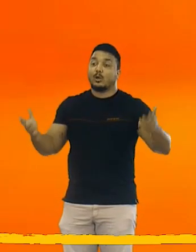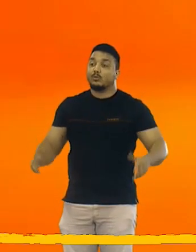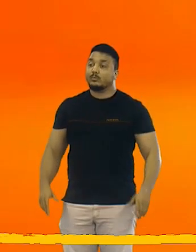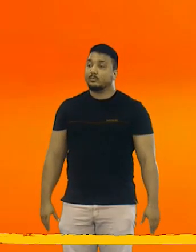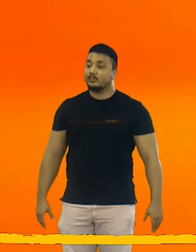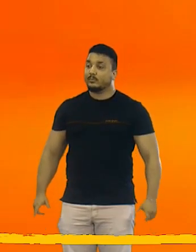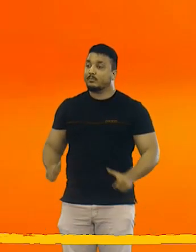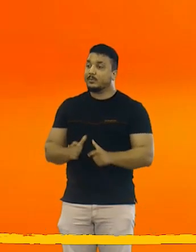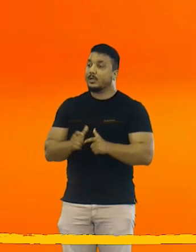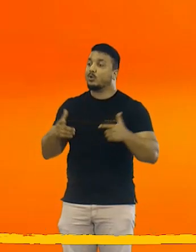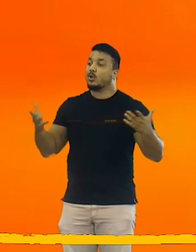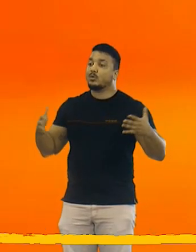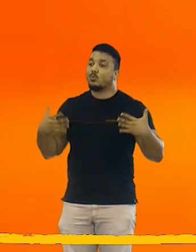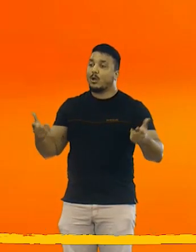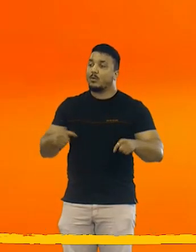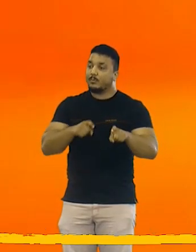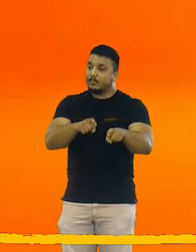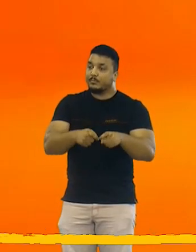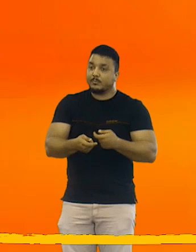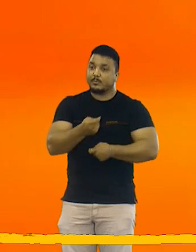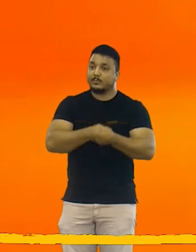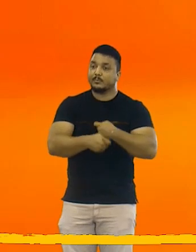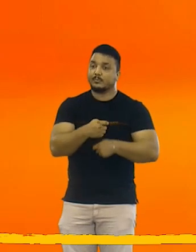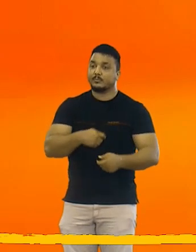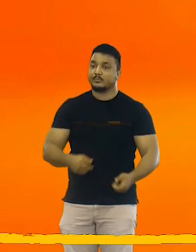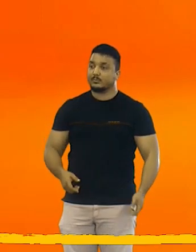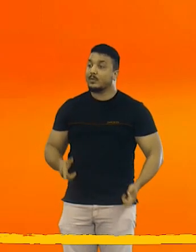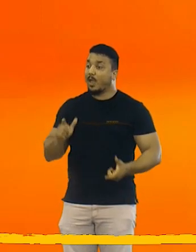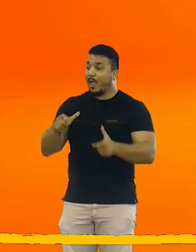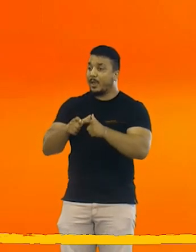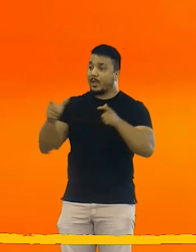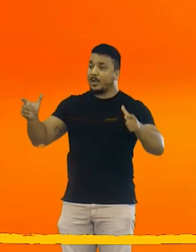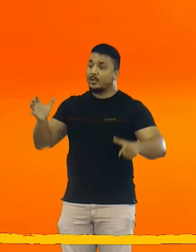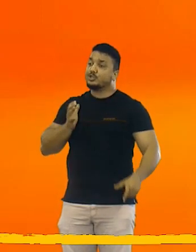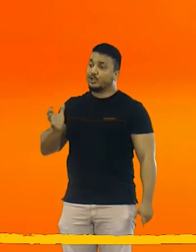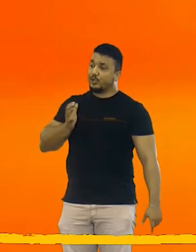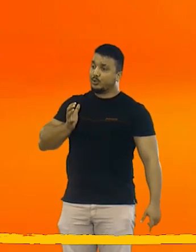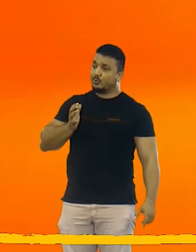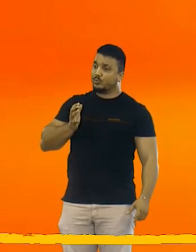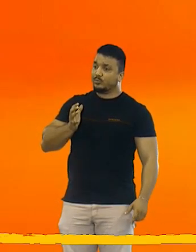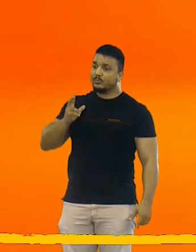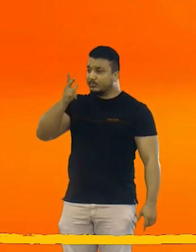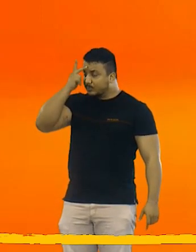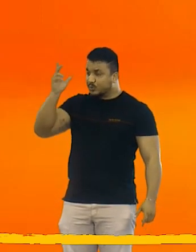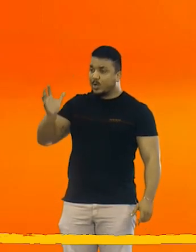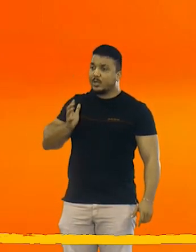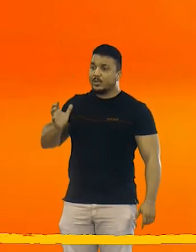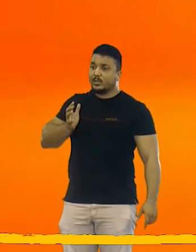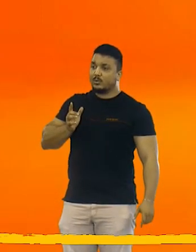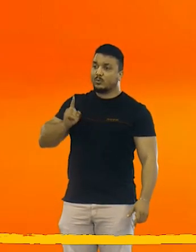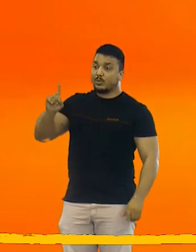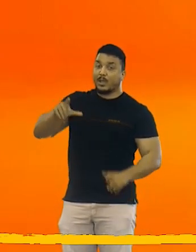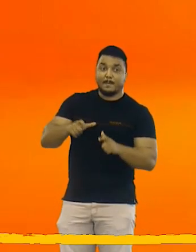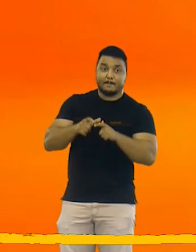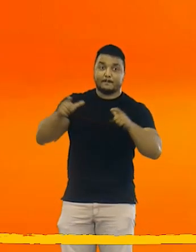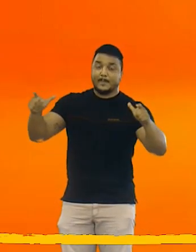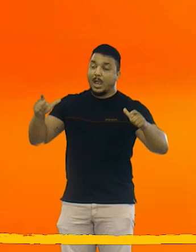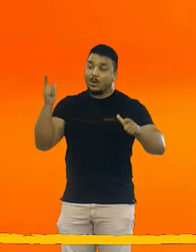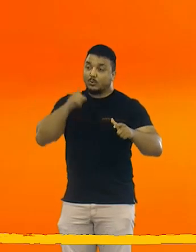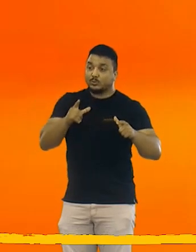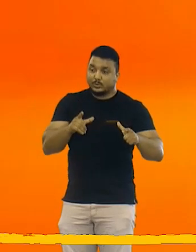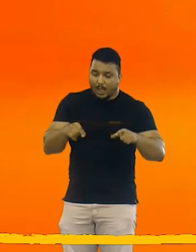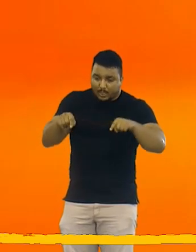grande? Agronegócio, pequeno ou grande? Grande. Tudo bem? Ou seja, aumenta-se a concentração